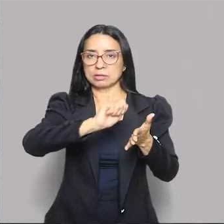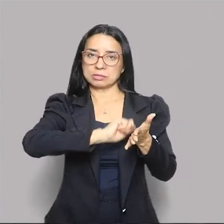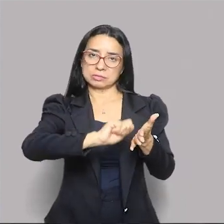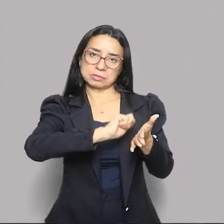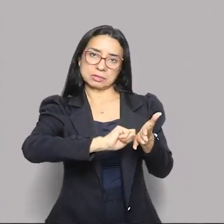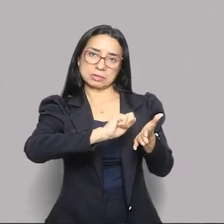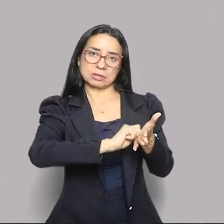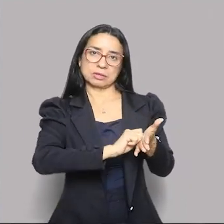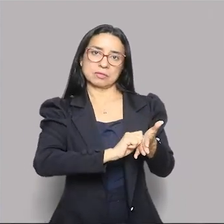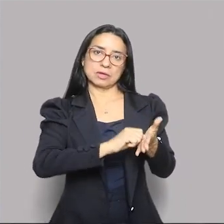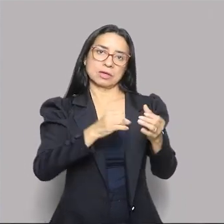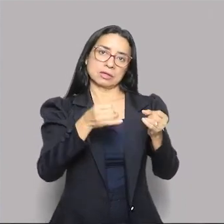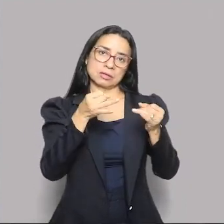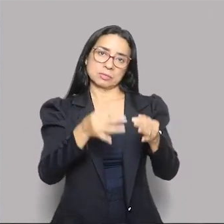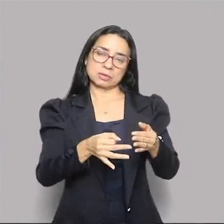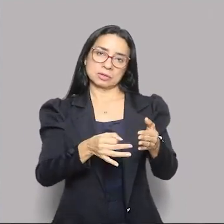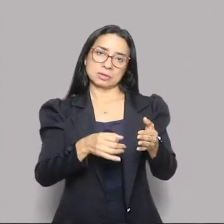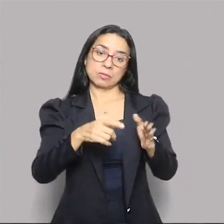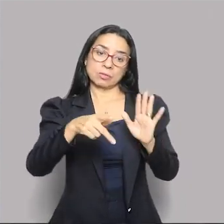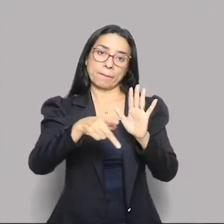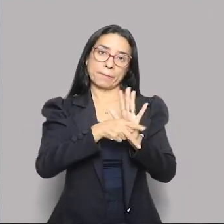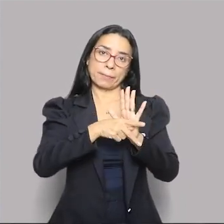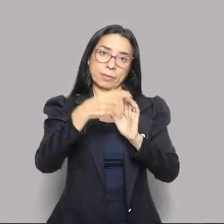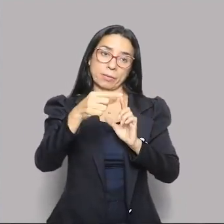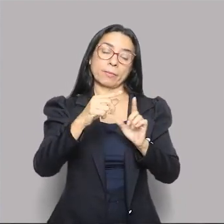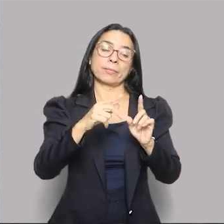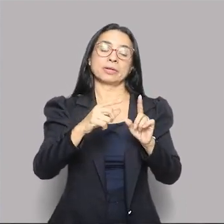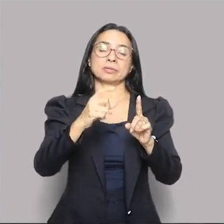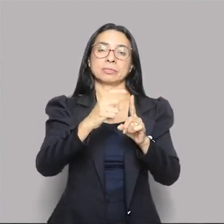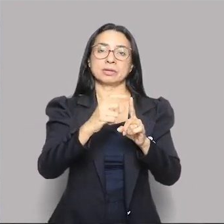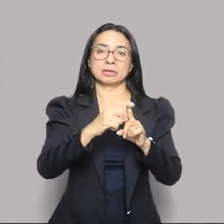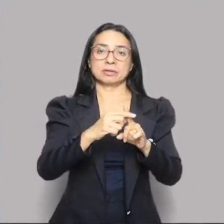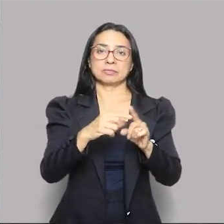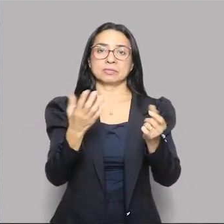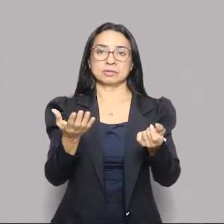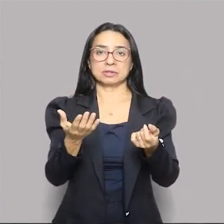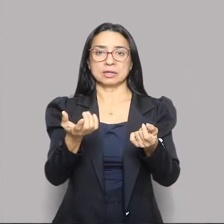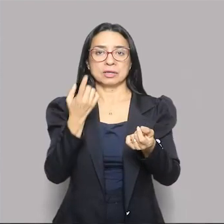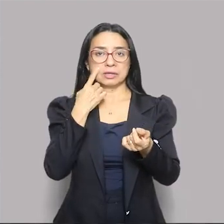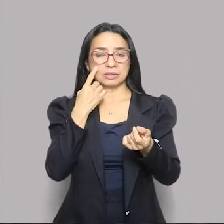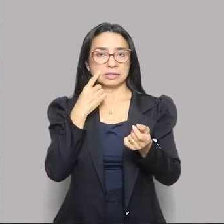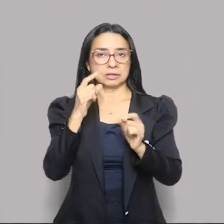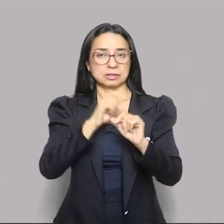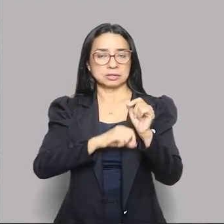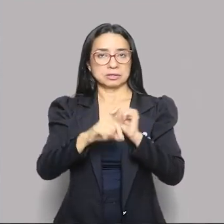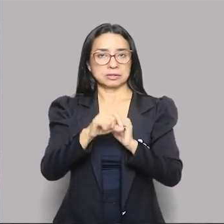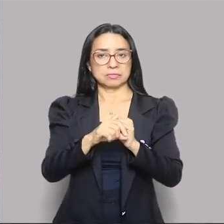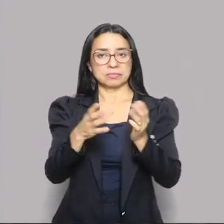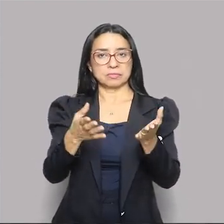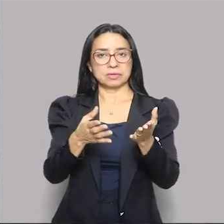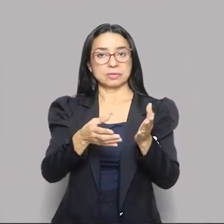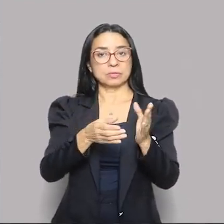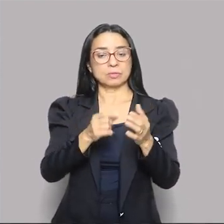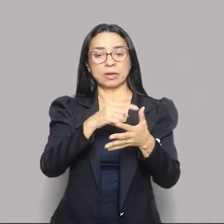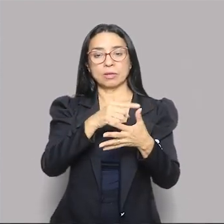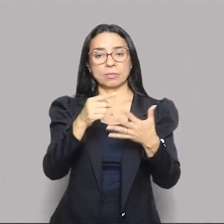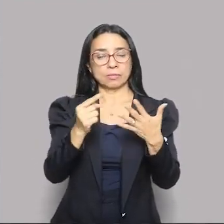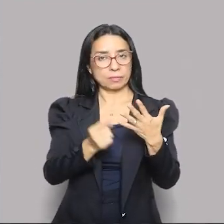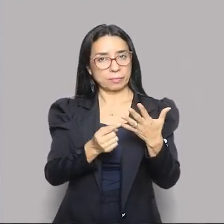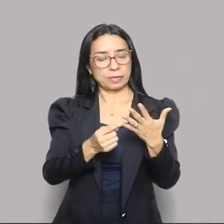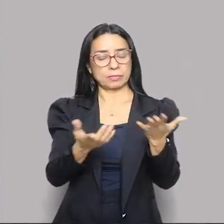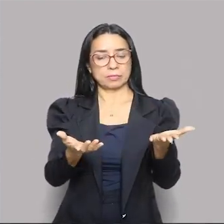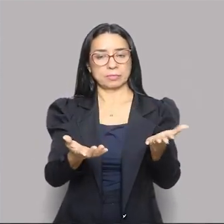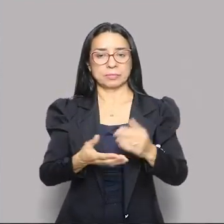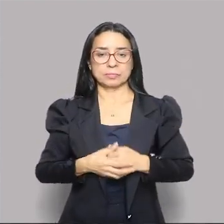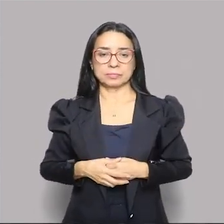autoria, você está levantando o aspecto super importante do seu segundo aspecto. Depois da justificativa, a gente coloca